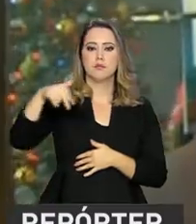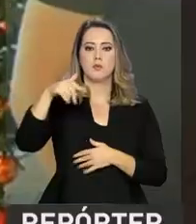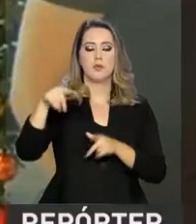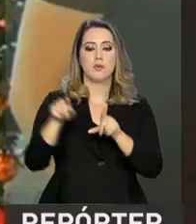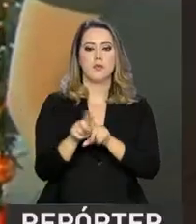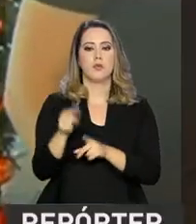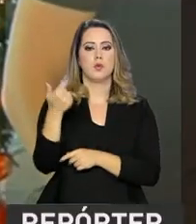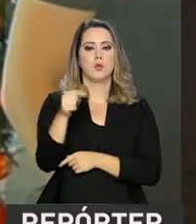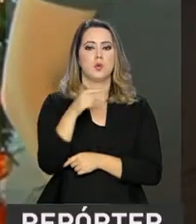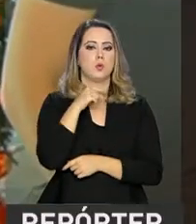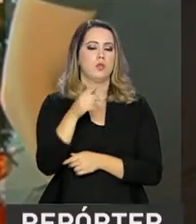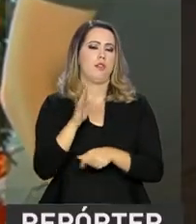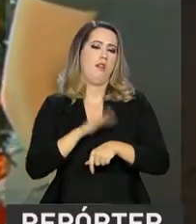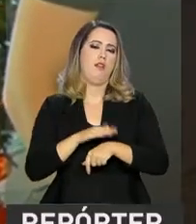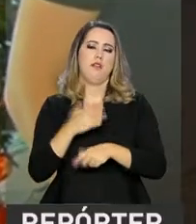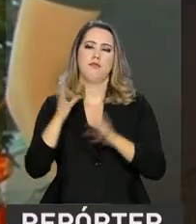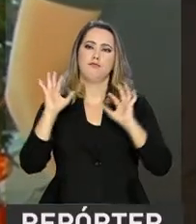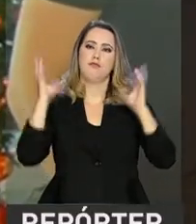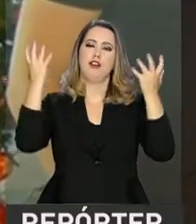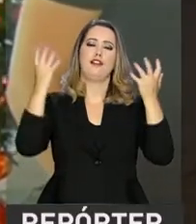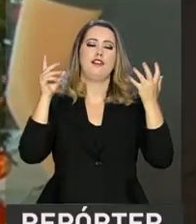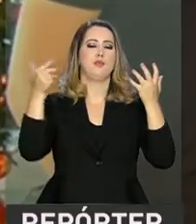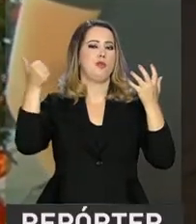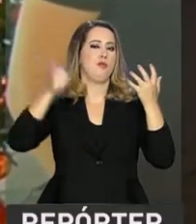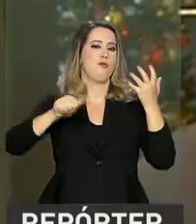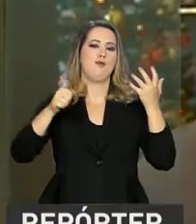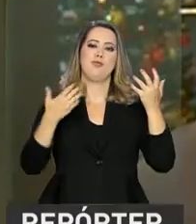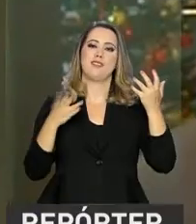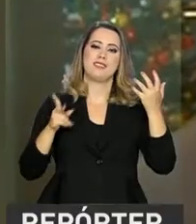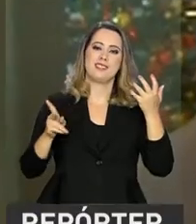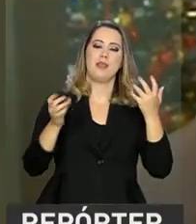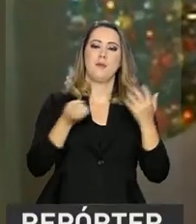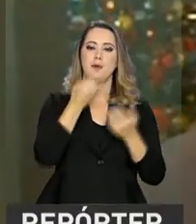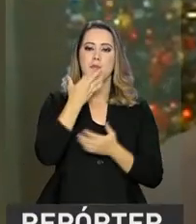Copacabana, não tem tempo ruim para quem está na cidade maravilhosa.